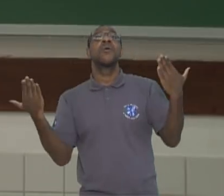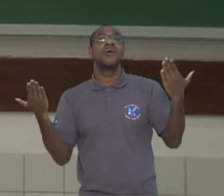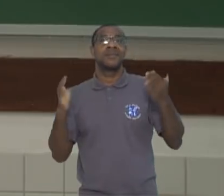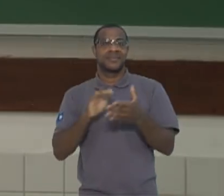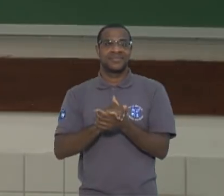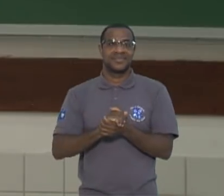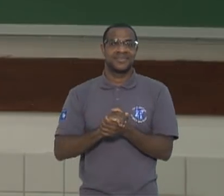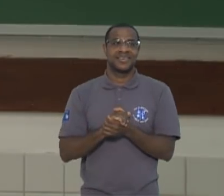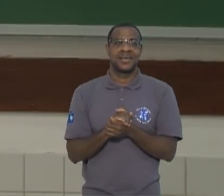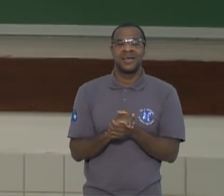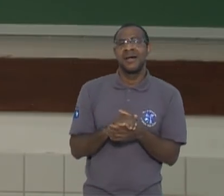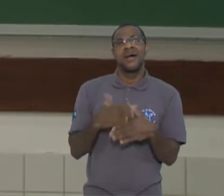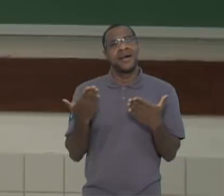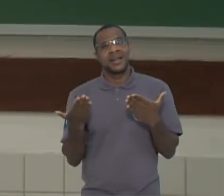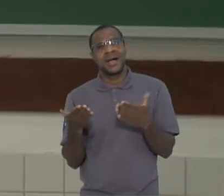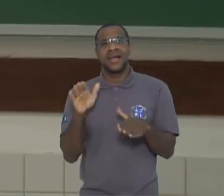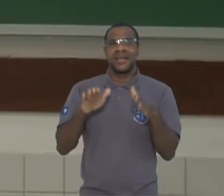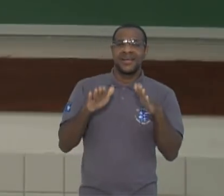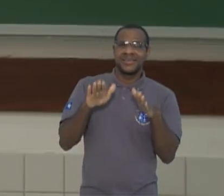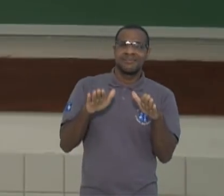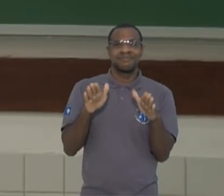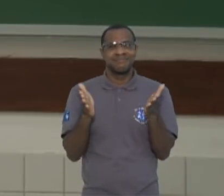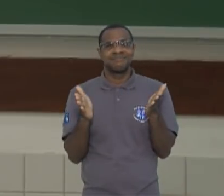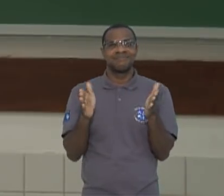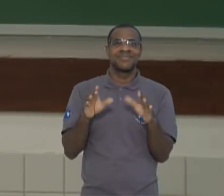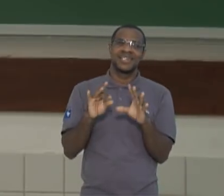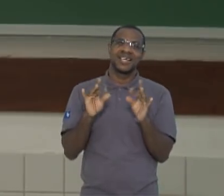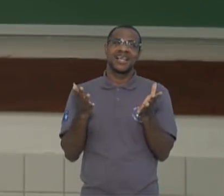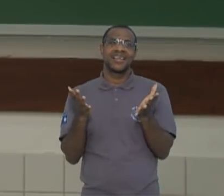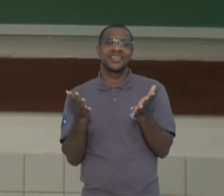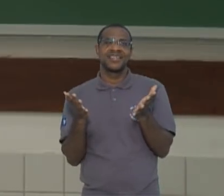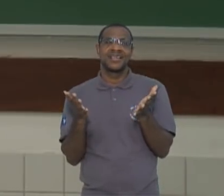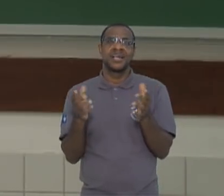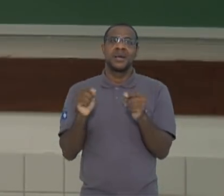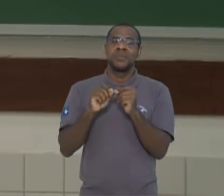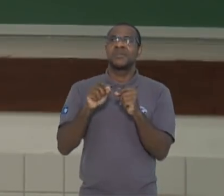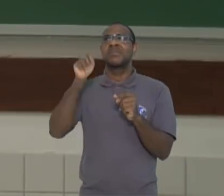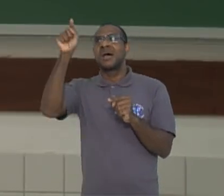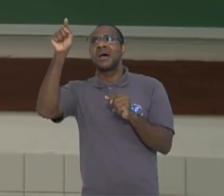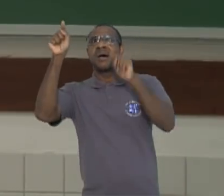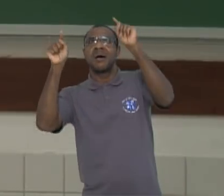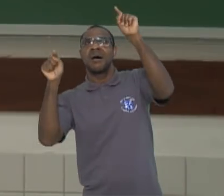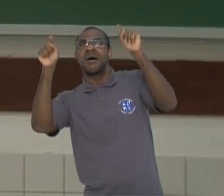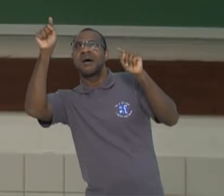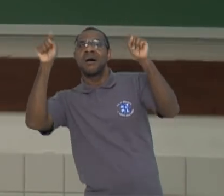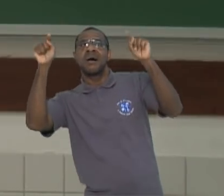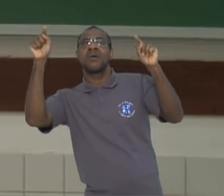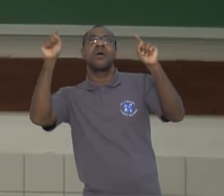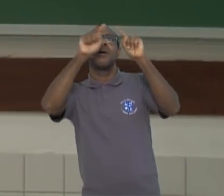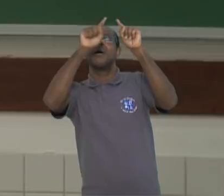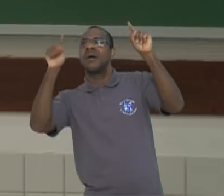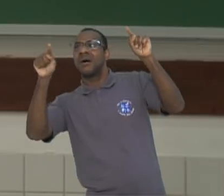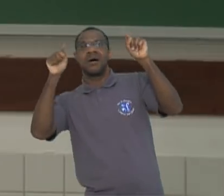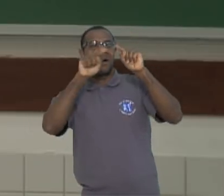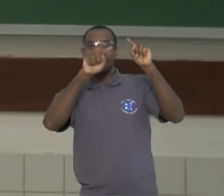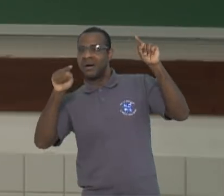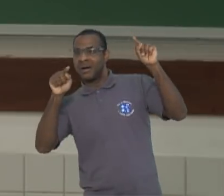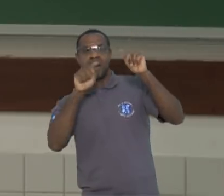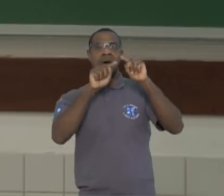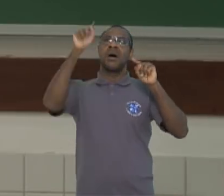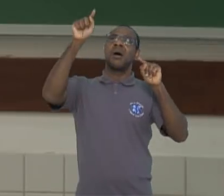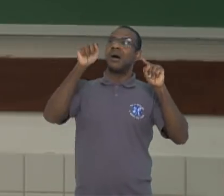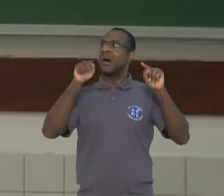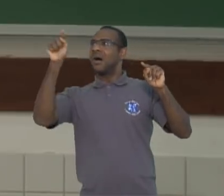né? Claro que às vezes uma questão pode, essa também, né? Pode estar nessa aqui, mas o que, que seria mais certeiro aí na hora